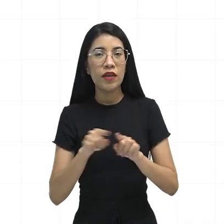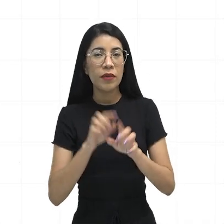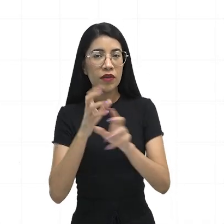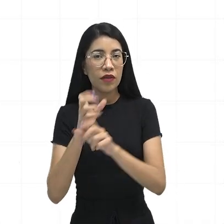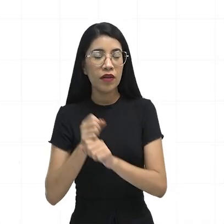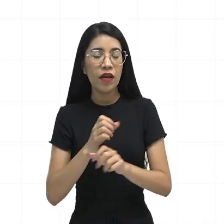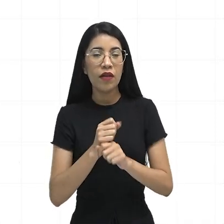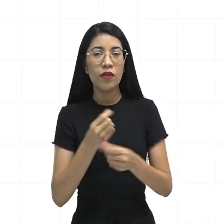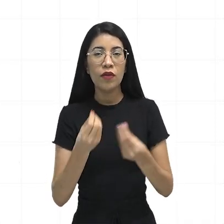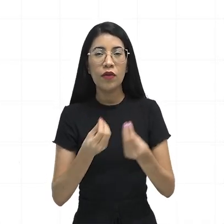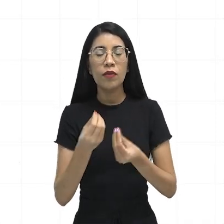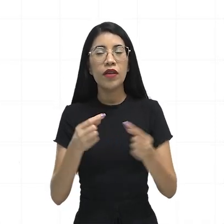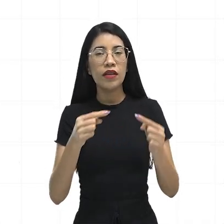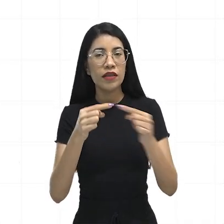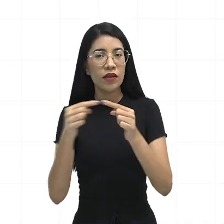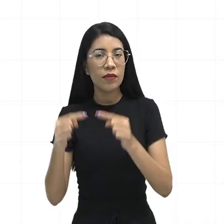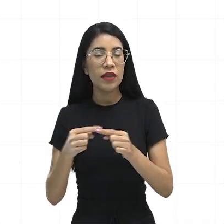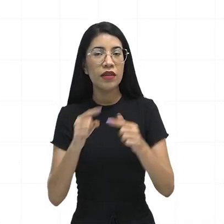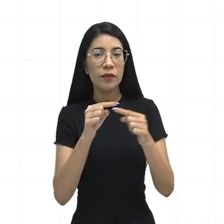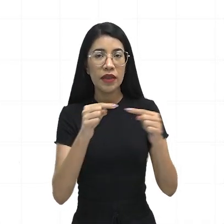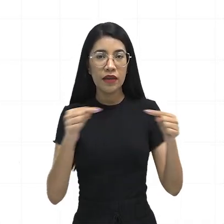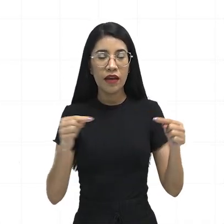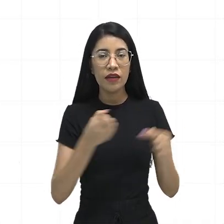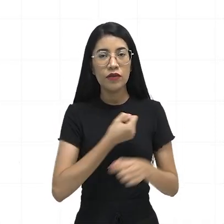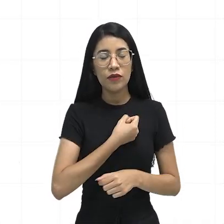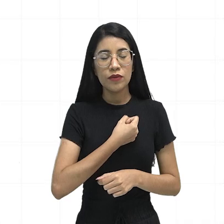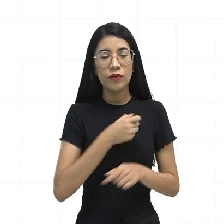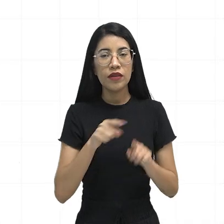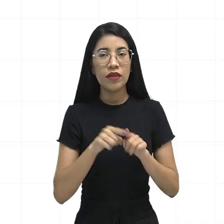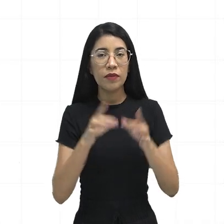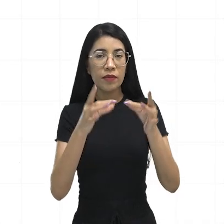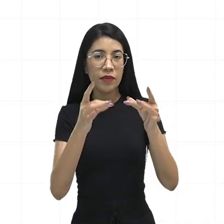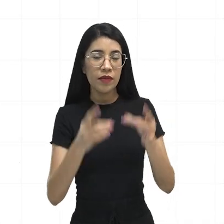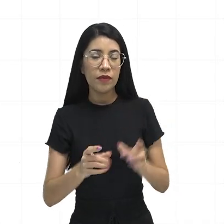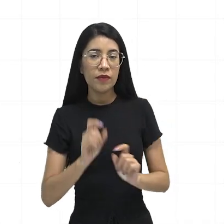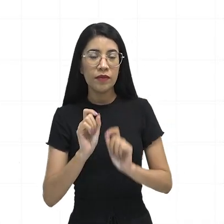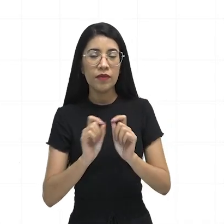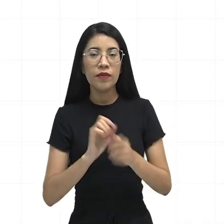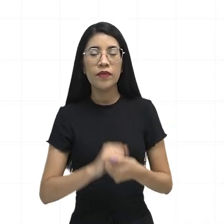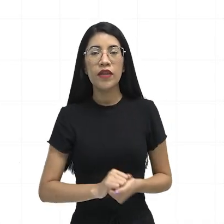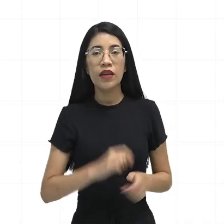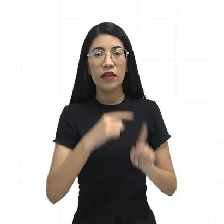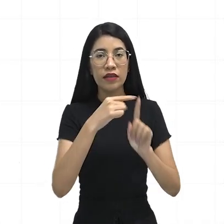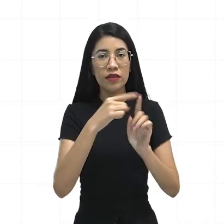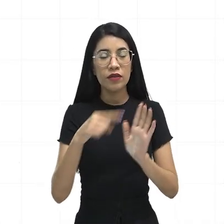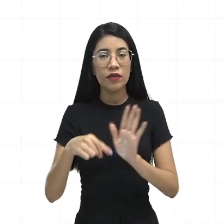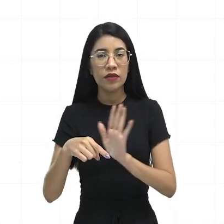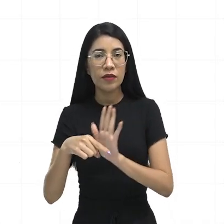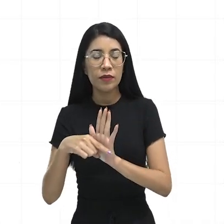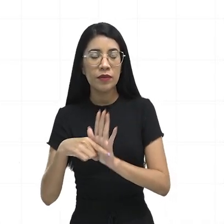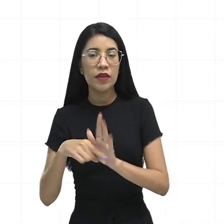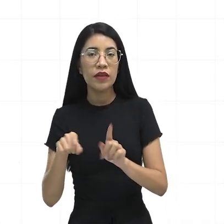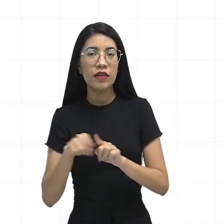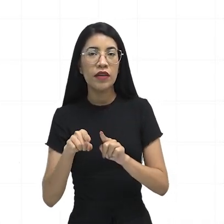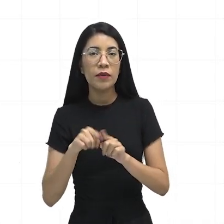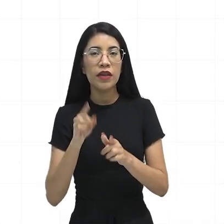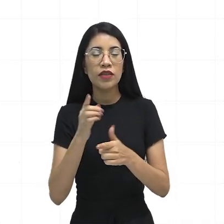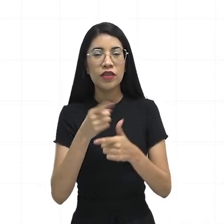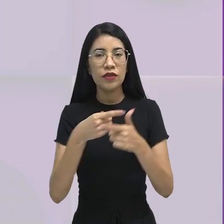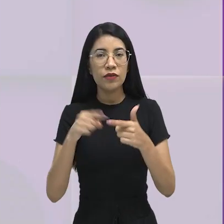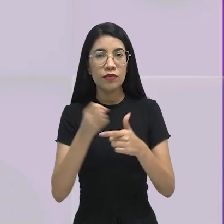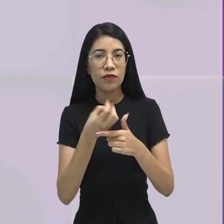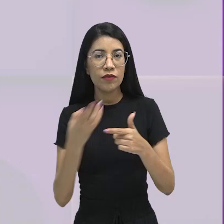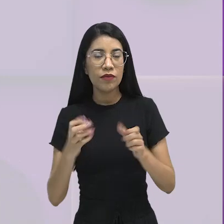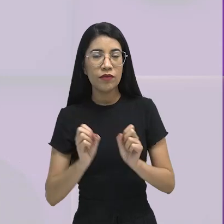com pontos da reta numérica e operações. Detalhamento, adição e subtração de números